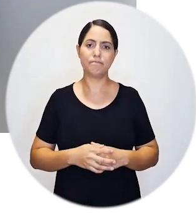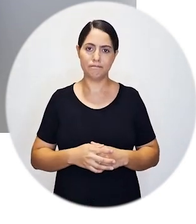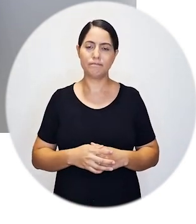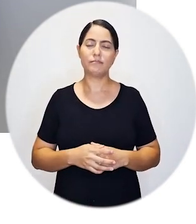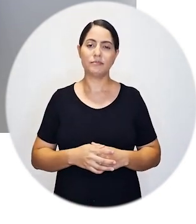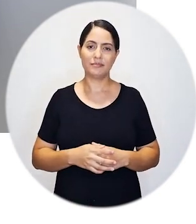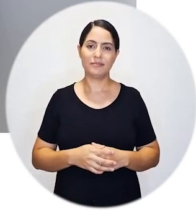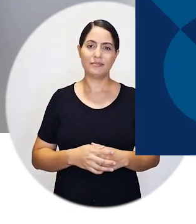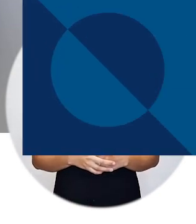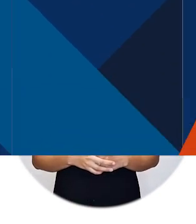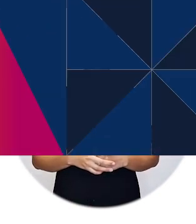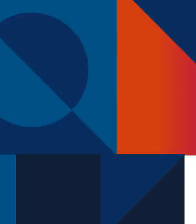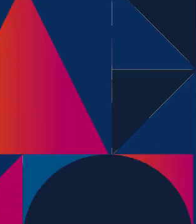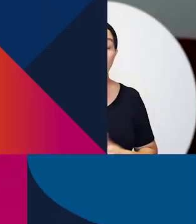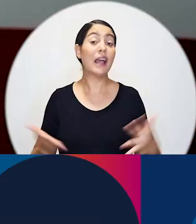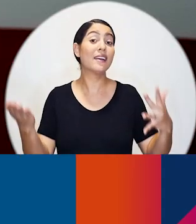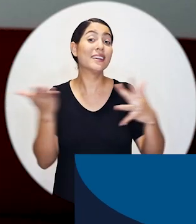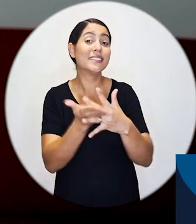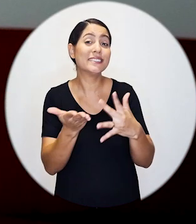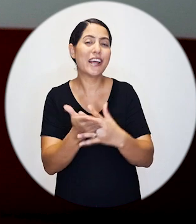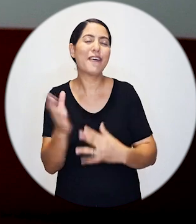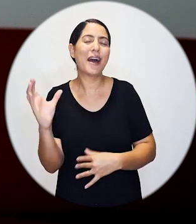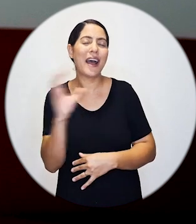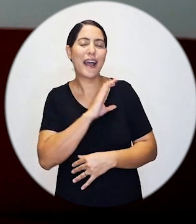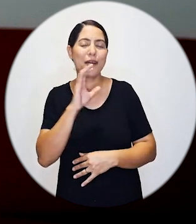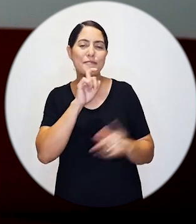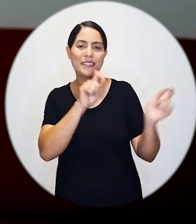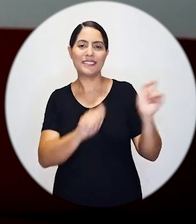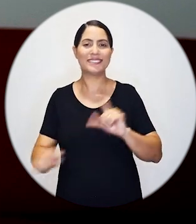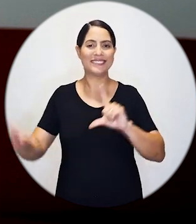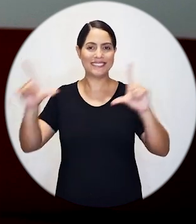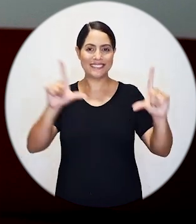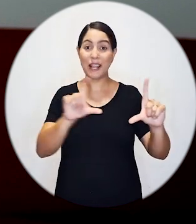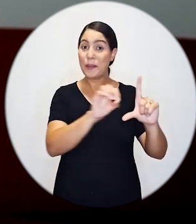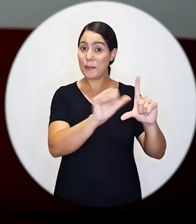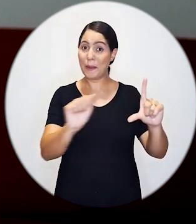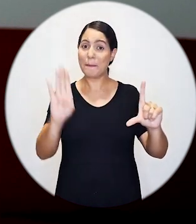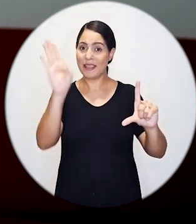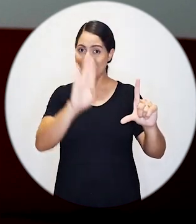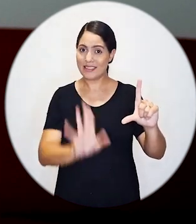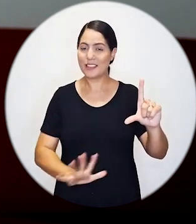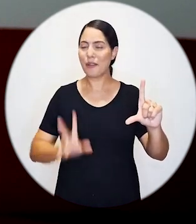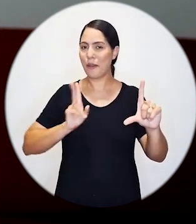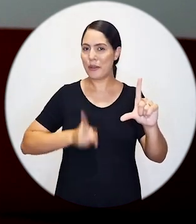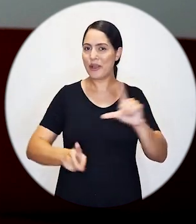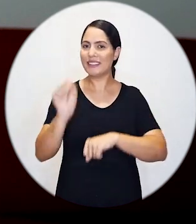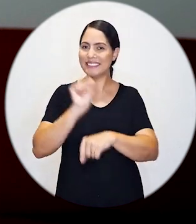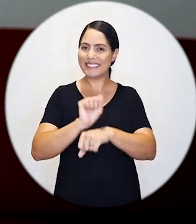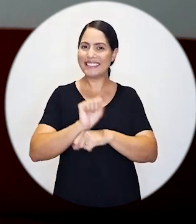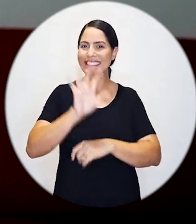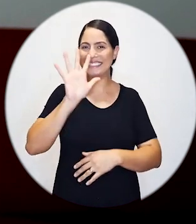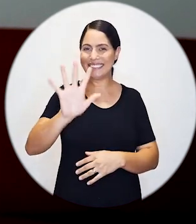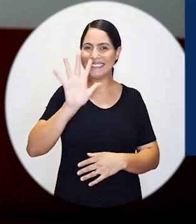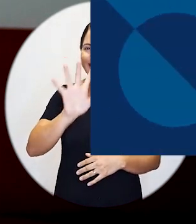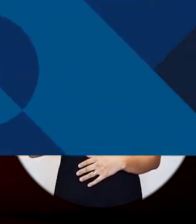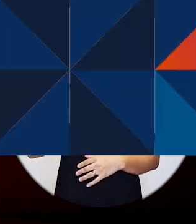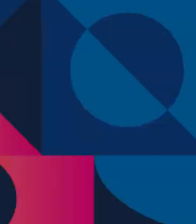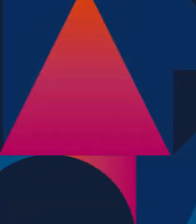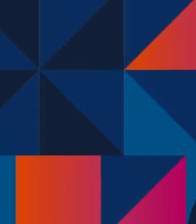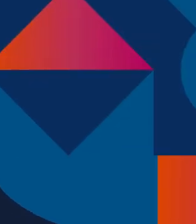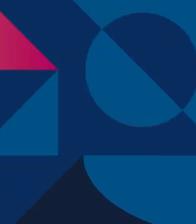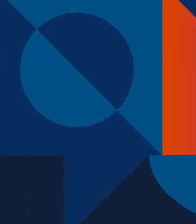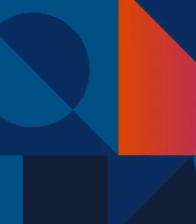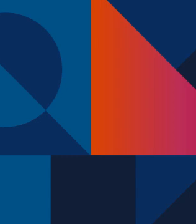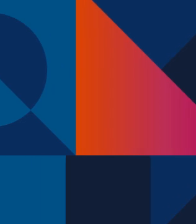afirmou Simonetti. Agora nós vamos para um breve intervalo e voltamos na sequência. É bem rapidinho, não saia daí.